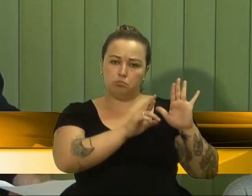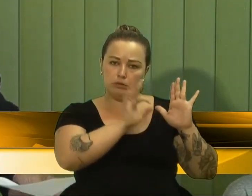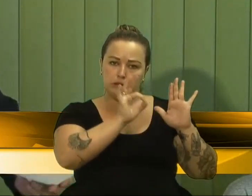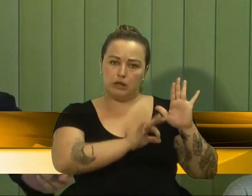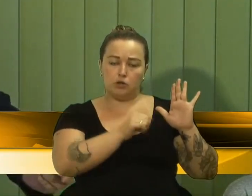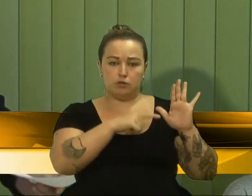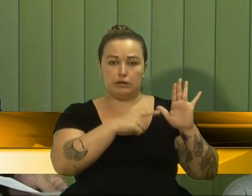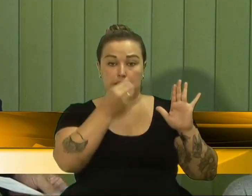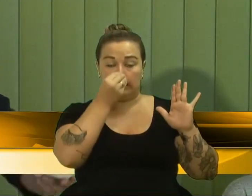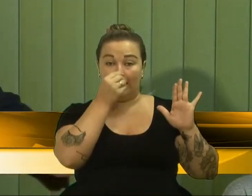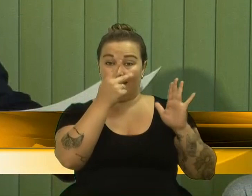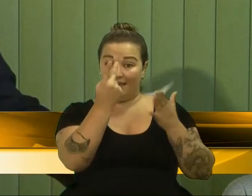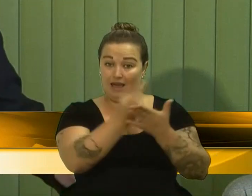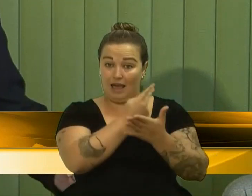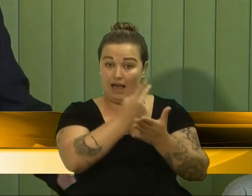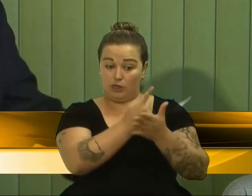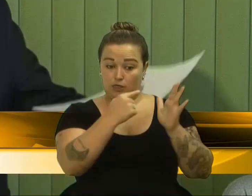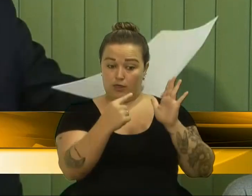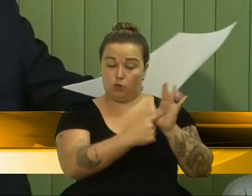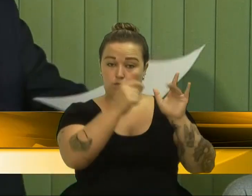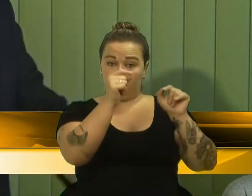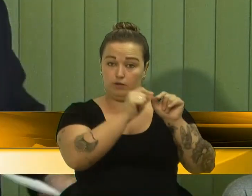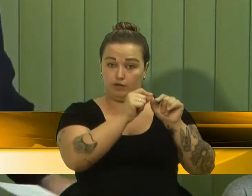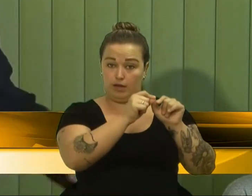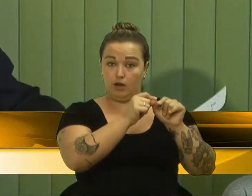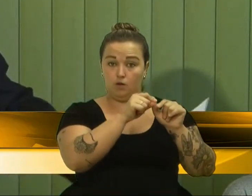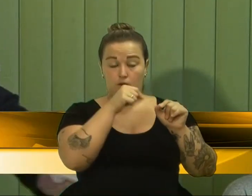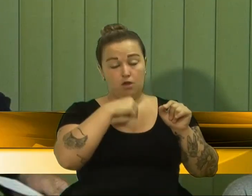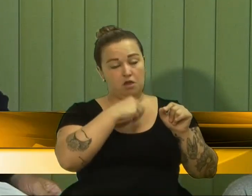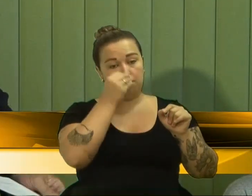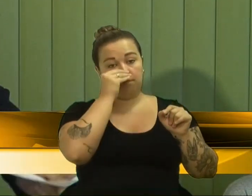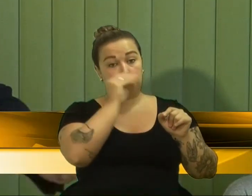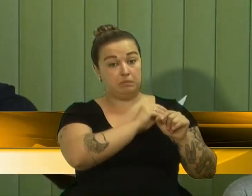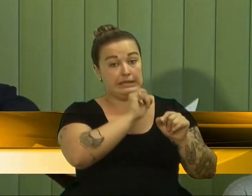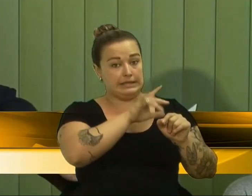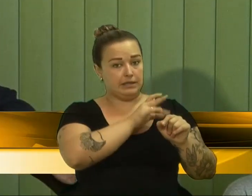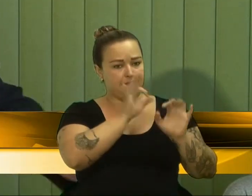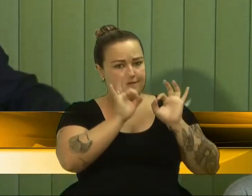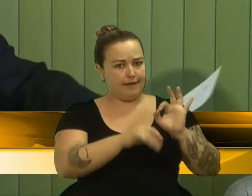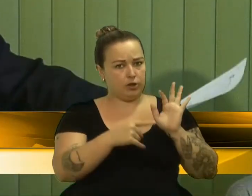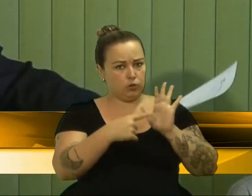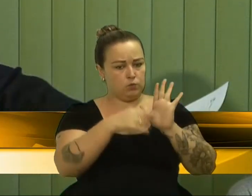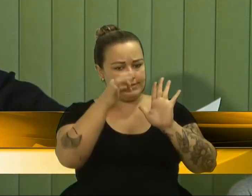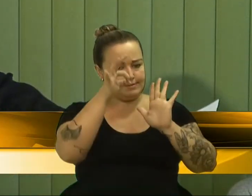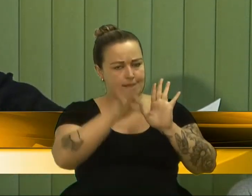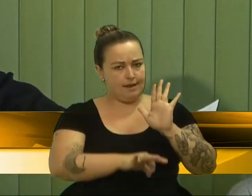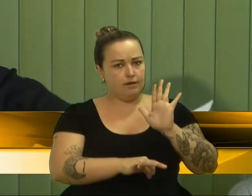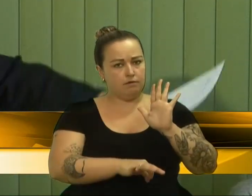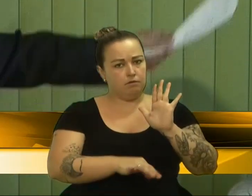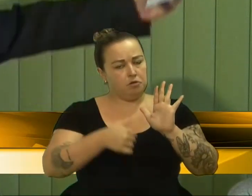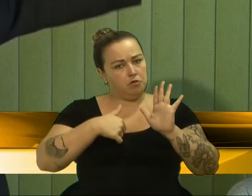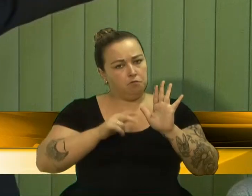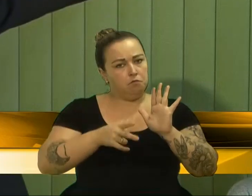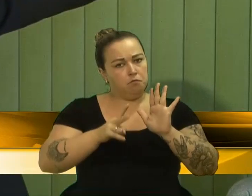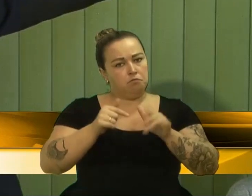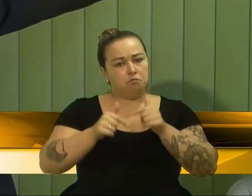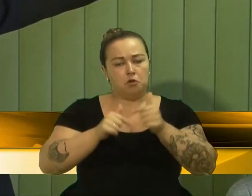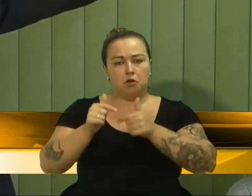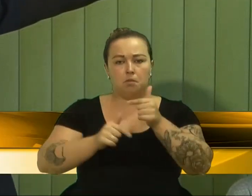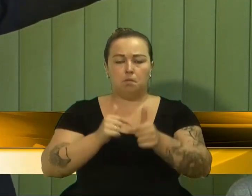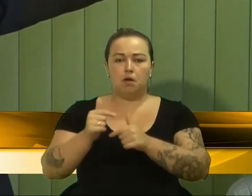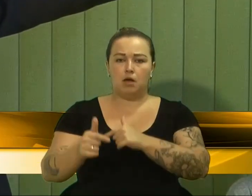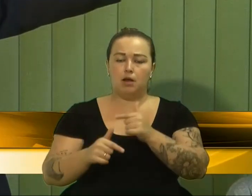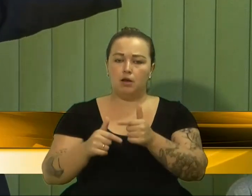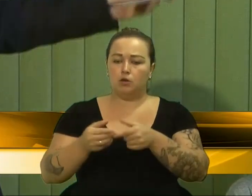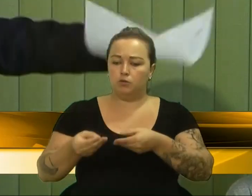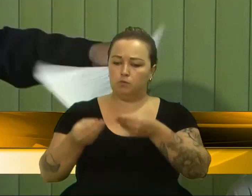ignorar. Se tiver certo, eu vou sugerir caminhos e vou apontar para a Marlese, que já trabalhou, que já é veterana, né? Já trabalhou outra ocasião